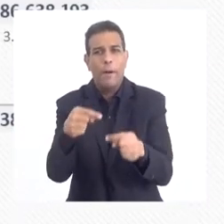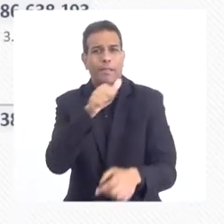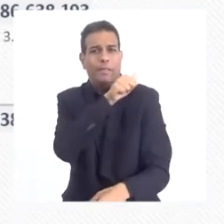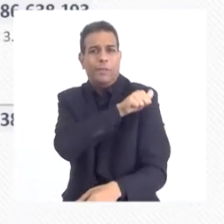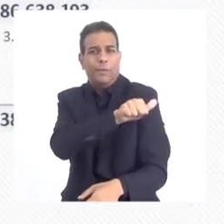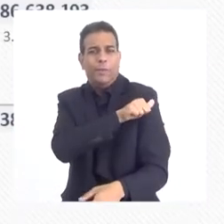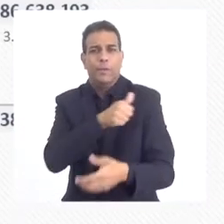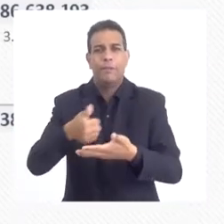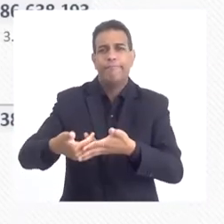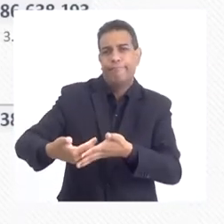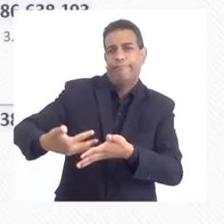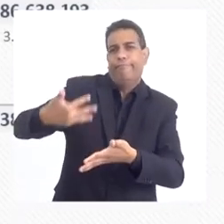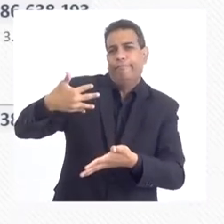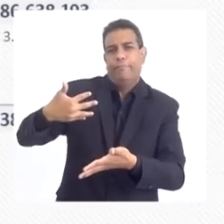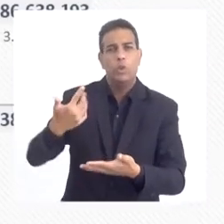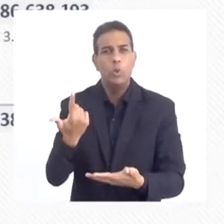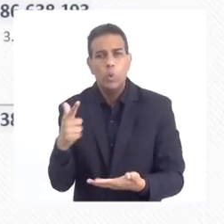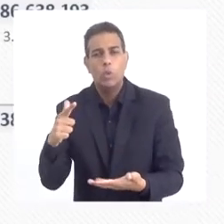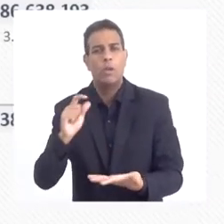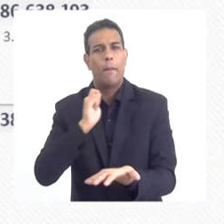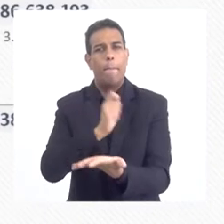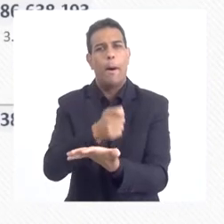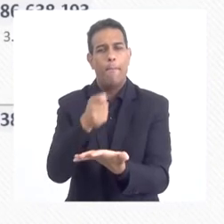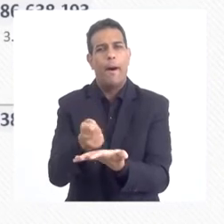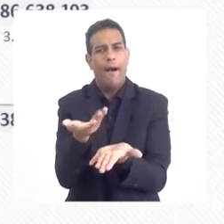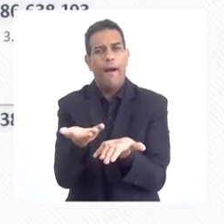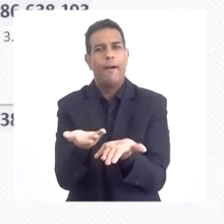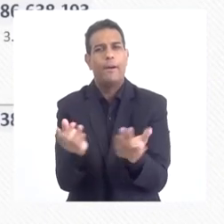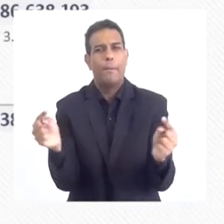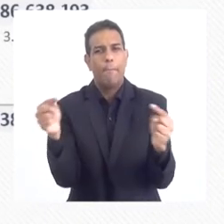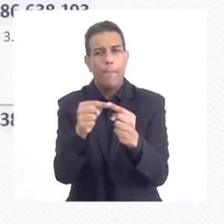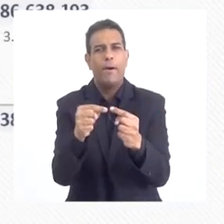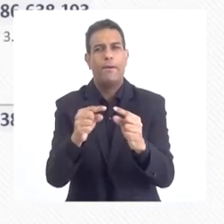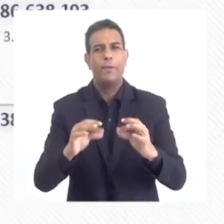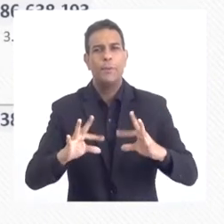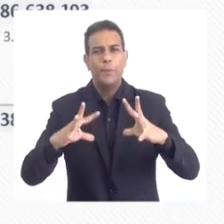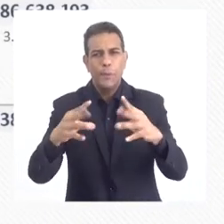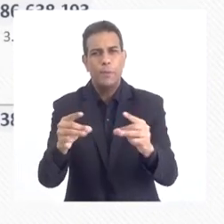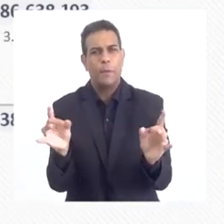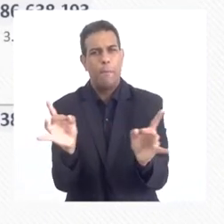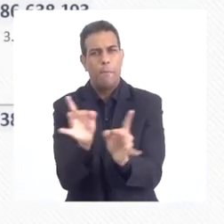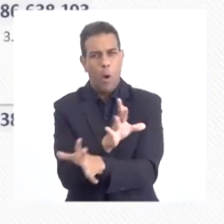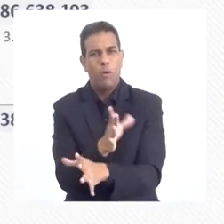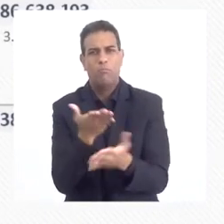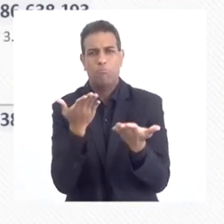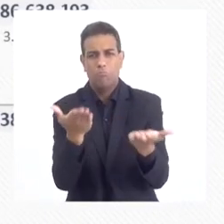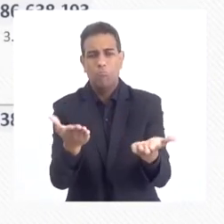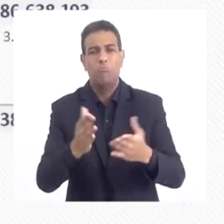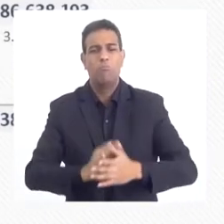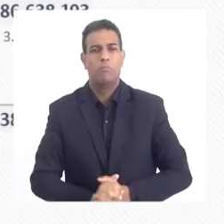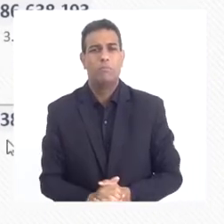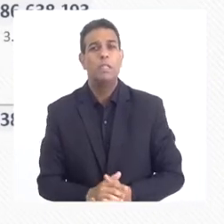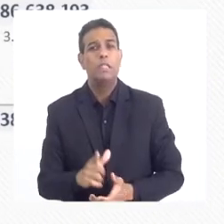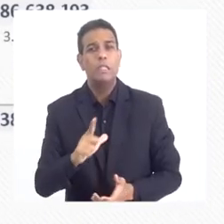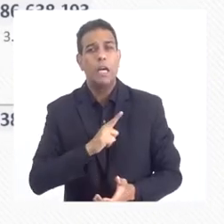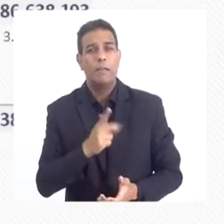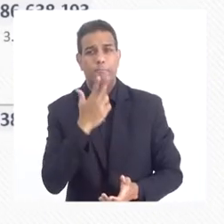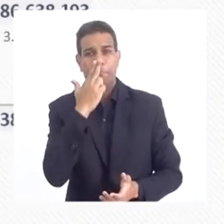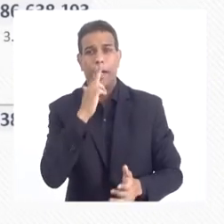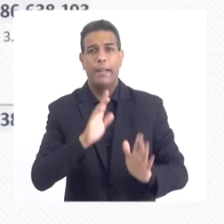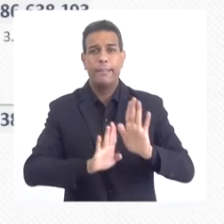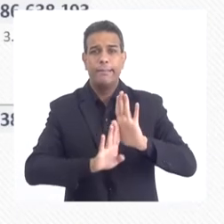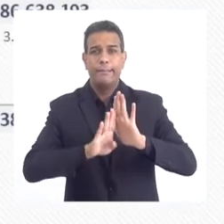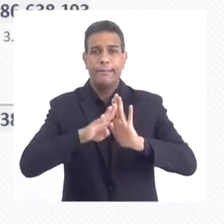ter colocado a sua contribuição, então esse é o plano financeiro, acho que todo mundo já conhece, que tiveram um déficit acumulado de